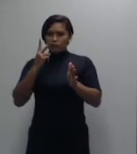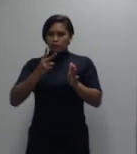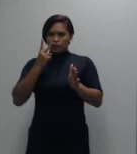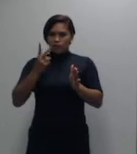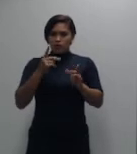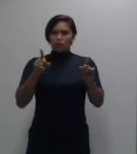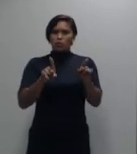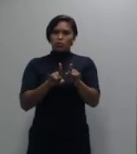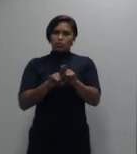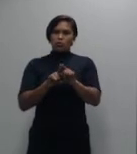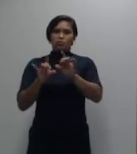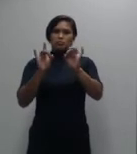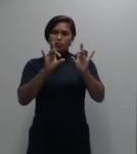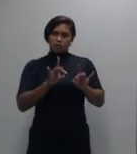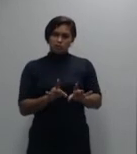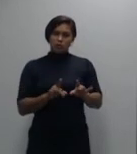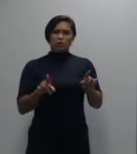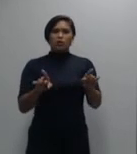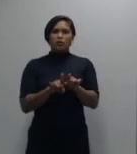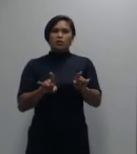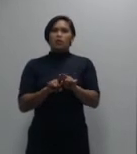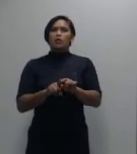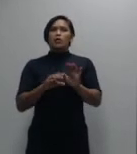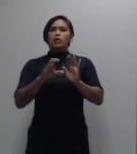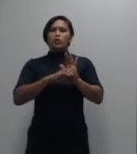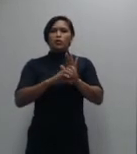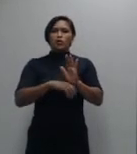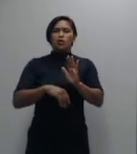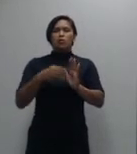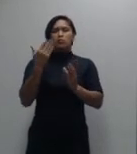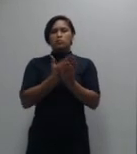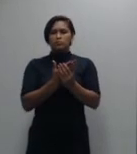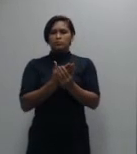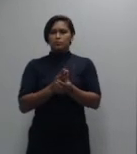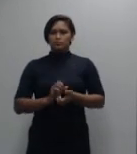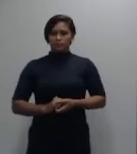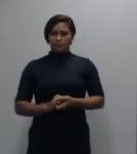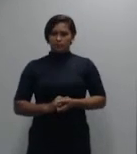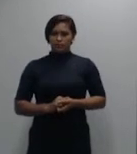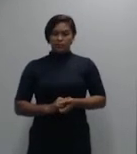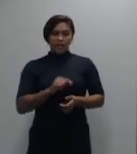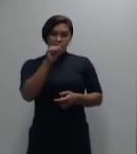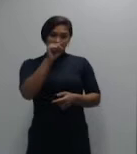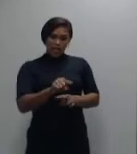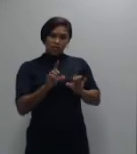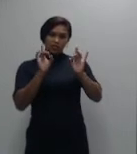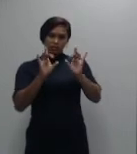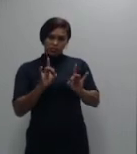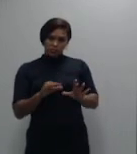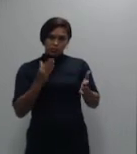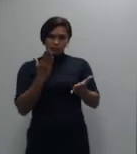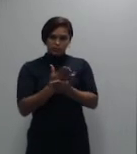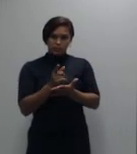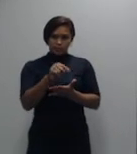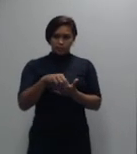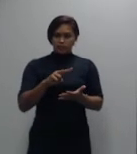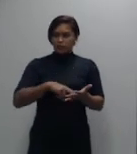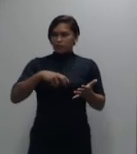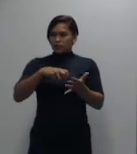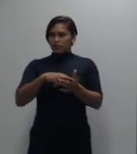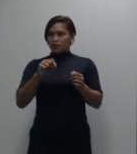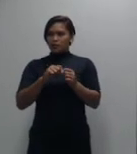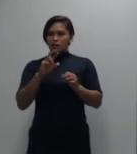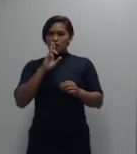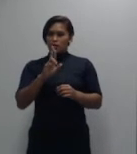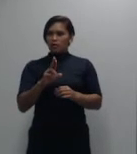mediante prestação de caução ele ainda sair da escola eu percebi Ixi preciso cumprimento provisório sentença diz respeito à